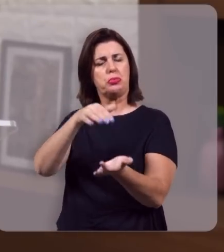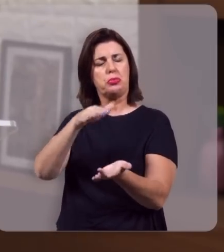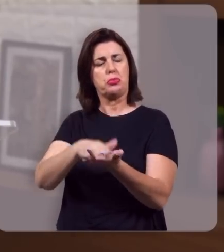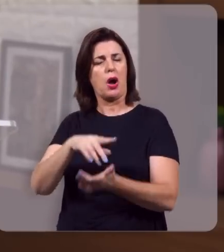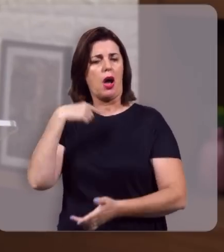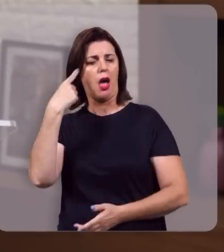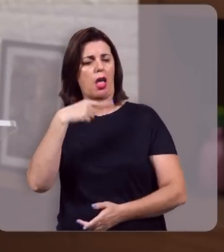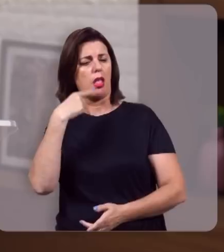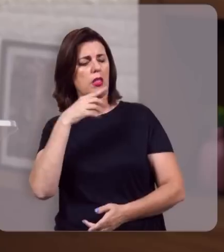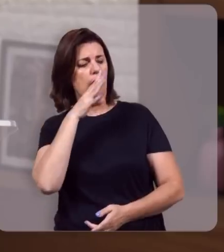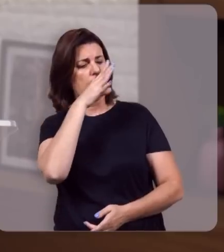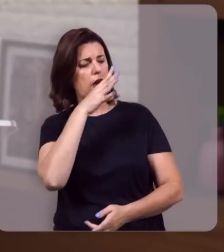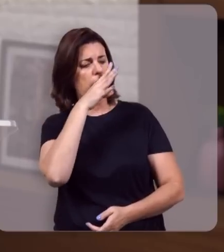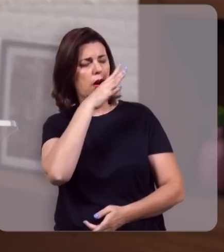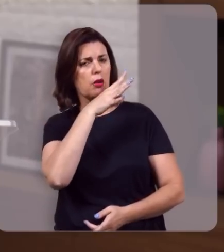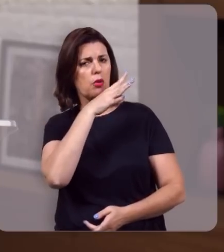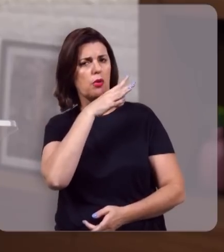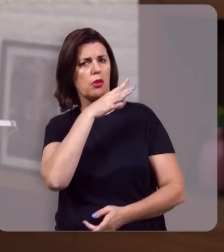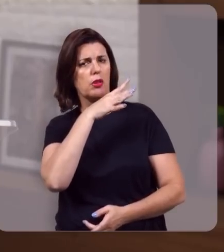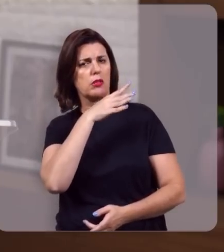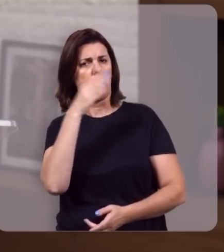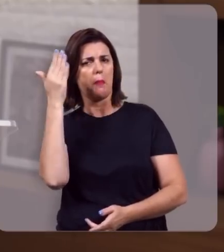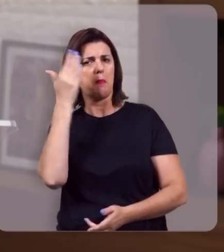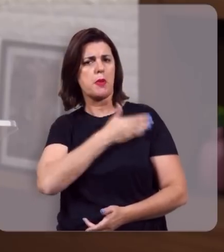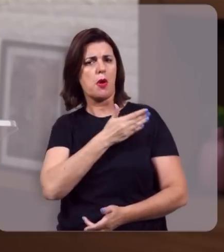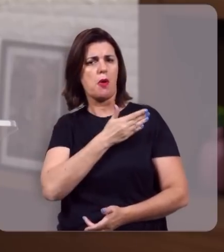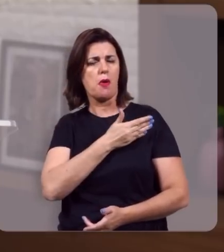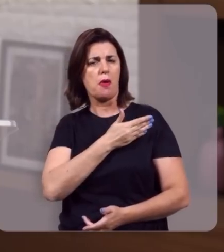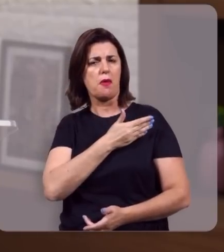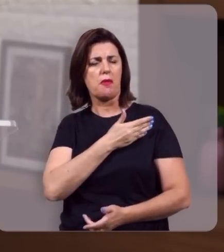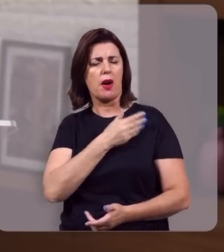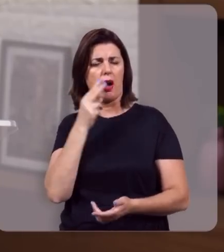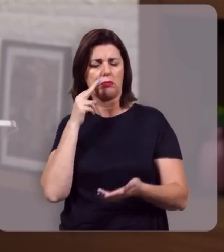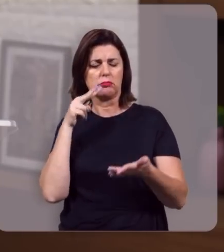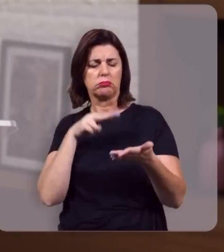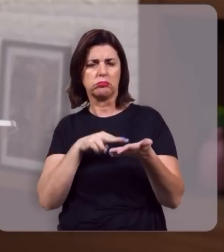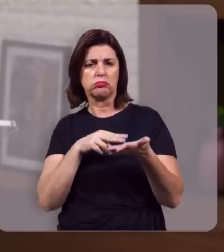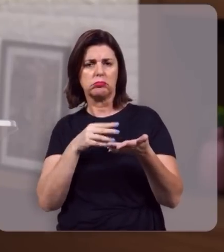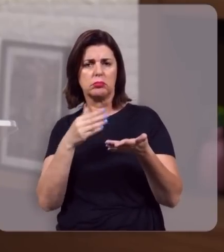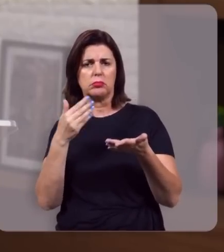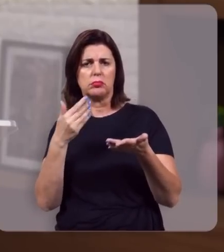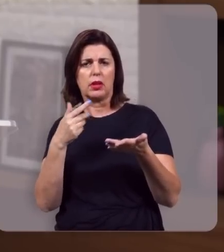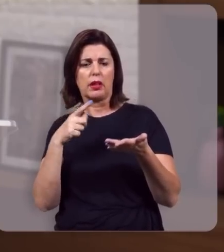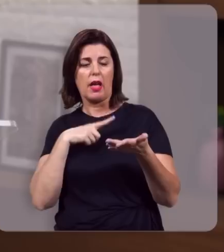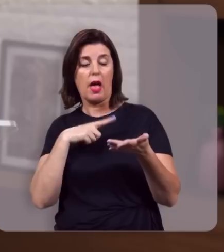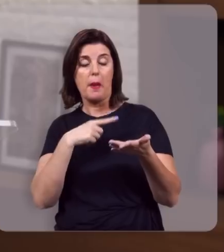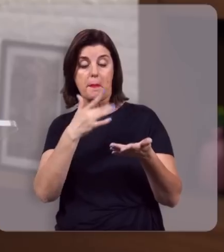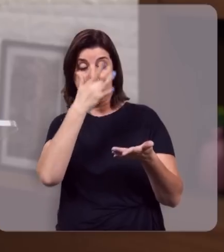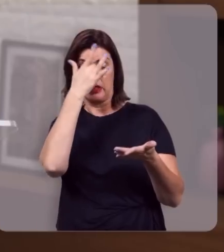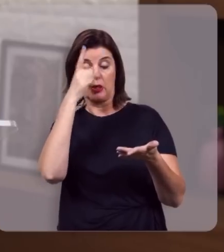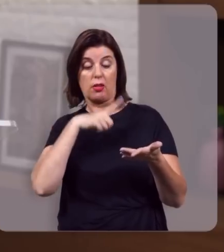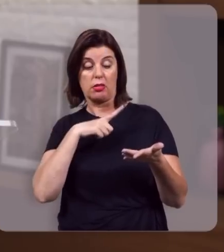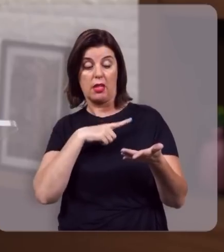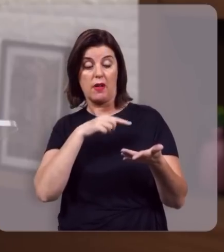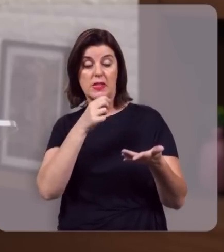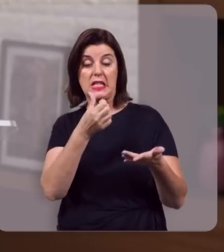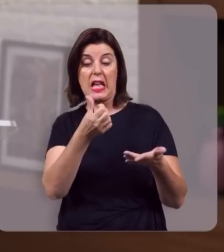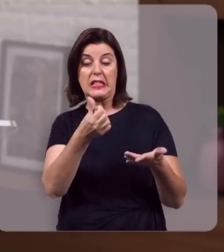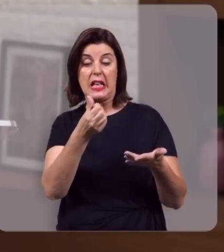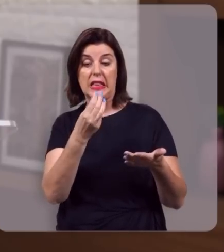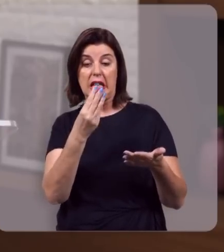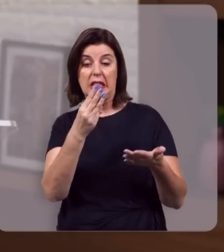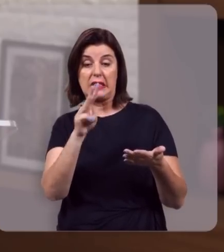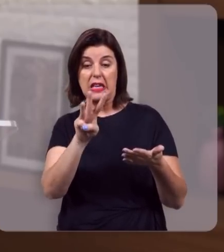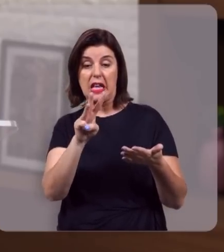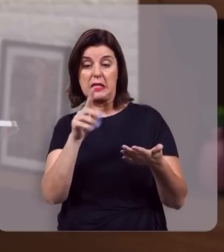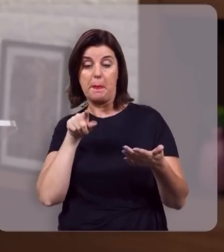o advogado de acusação e o promotor provarem pelos autos do processo que aquele réu cometeu 63.000 violações